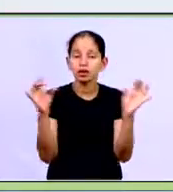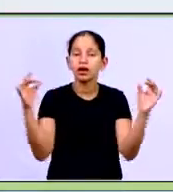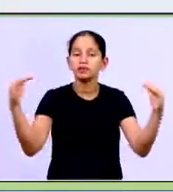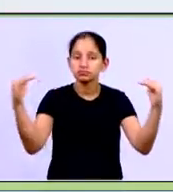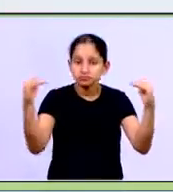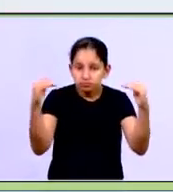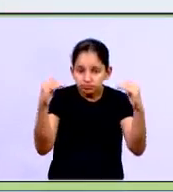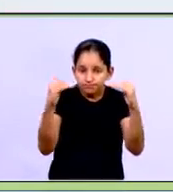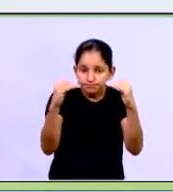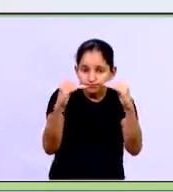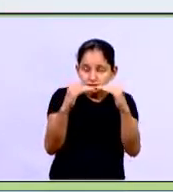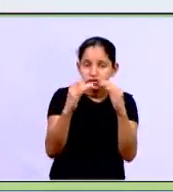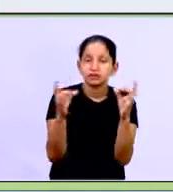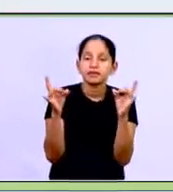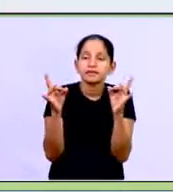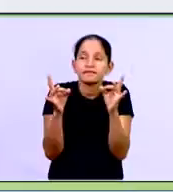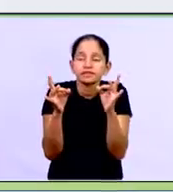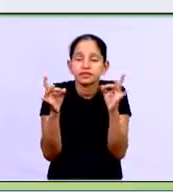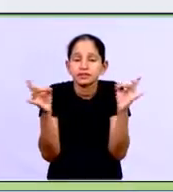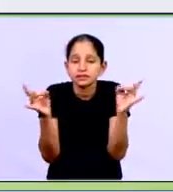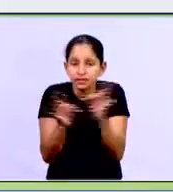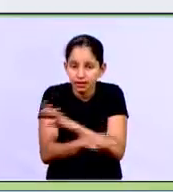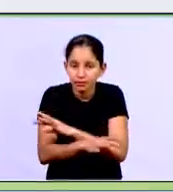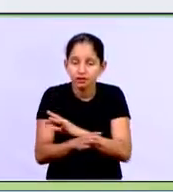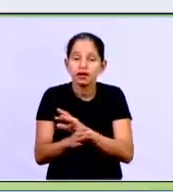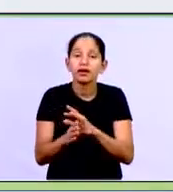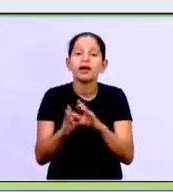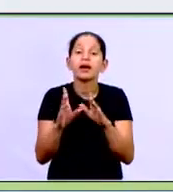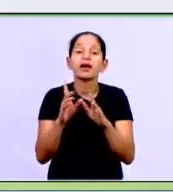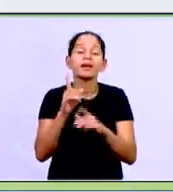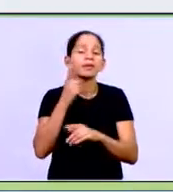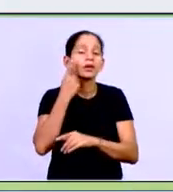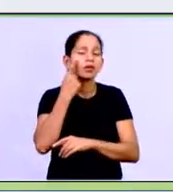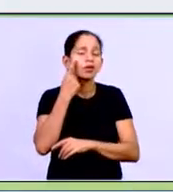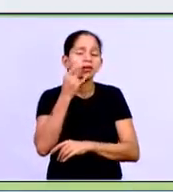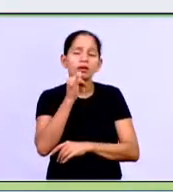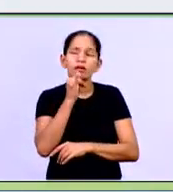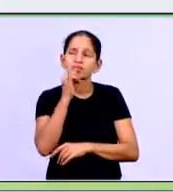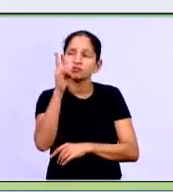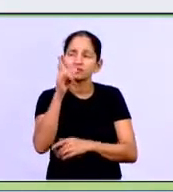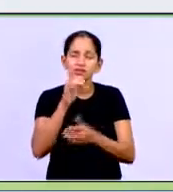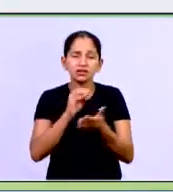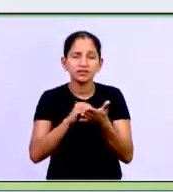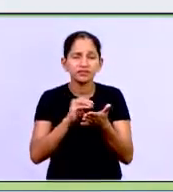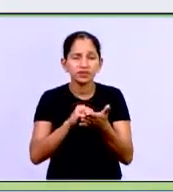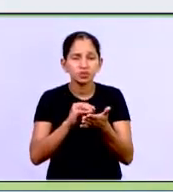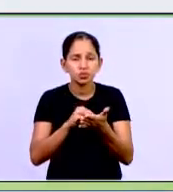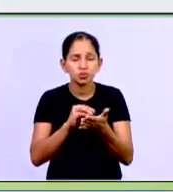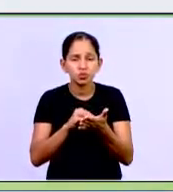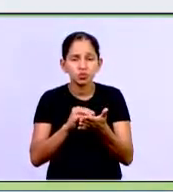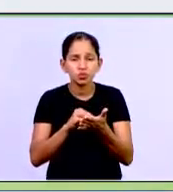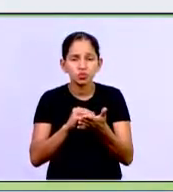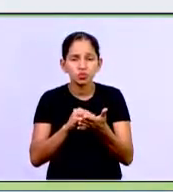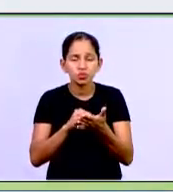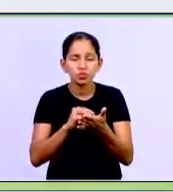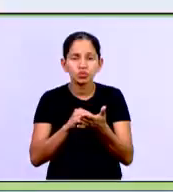R$2.867,92. E aí eu vou finalizar a minha operação e ainda fiquei devendo, Rafael. Olha, nesse caso fiquei devendo